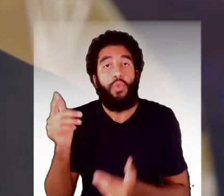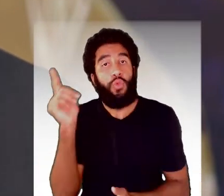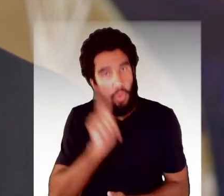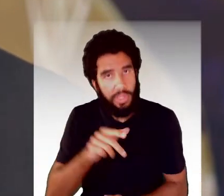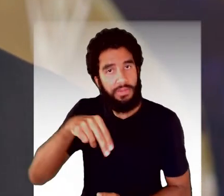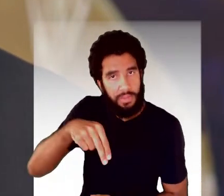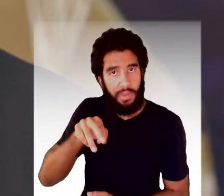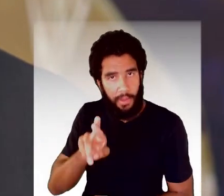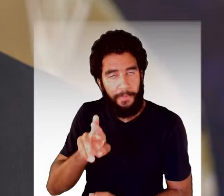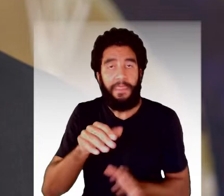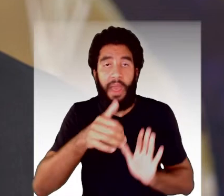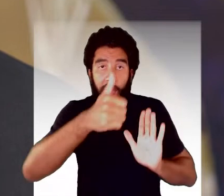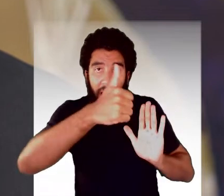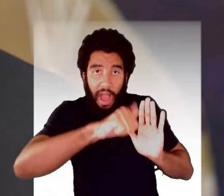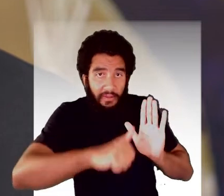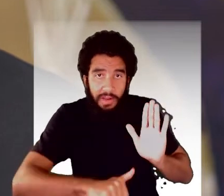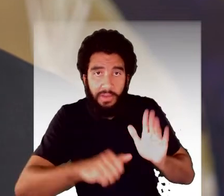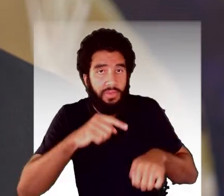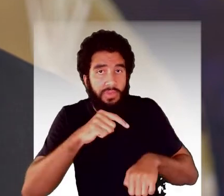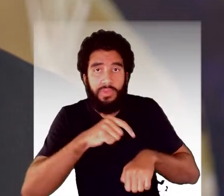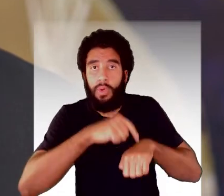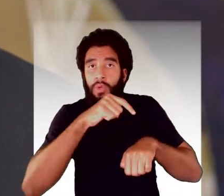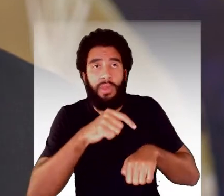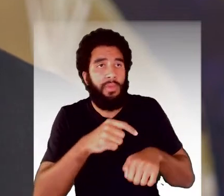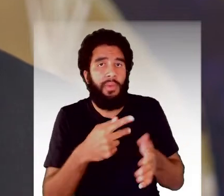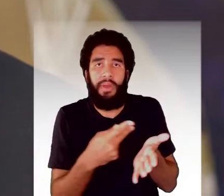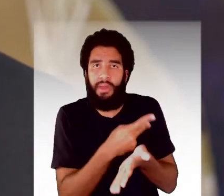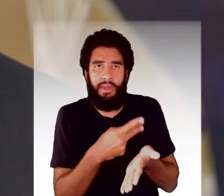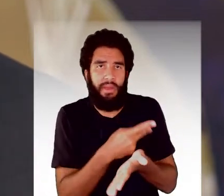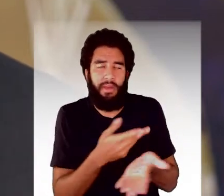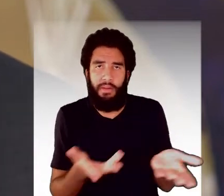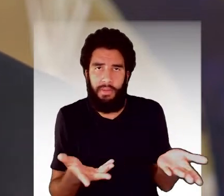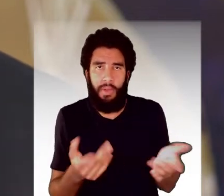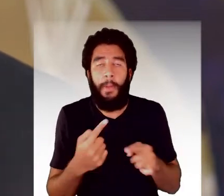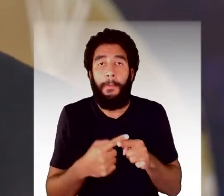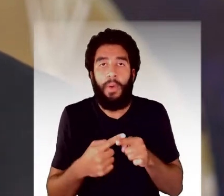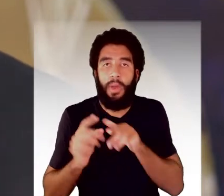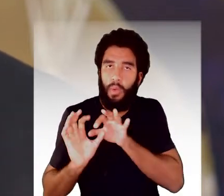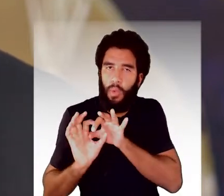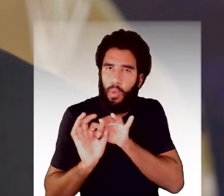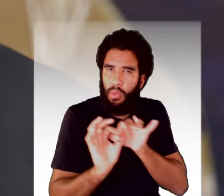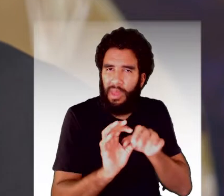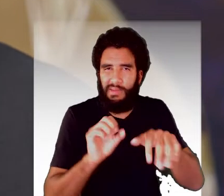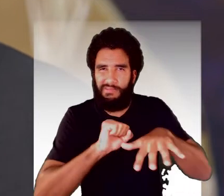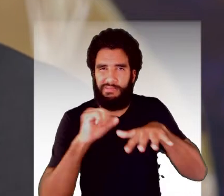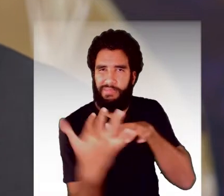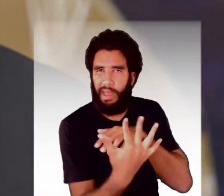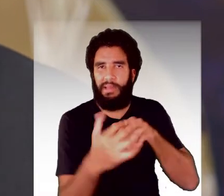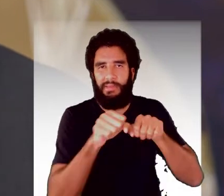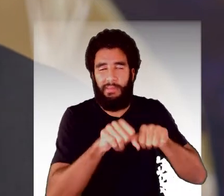a revisão, ela está sendo tocada num momento absolutamente inoportuno, seja pelo contexto da pandemia,